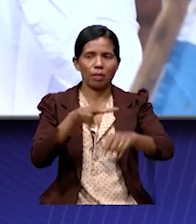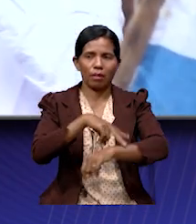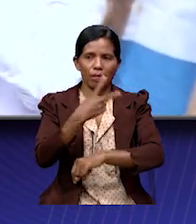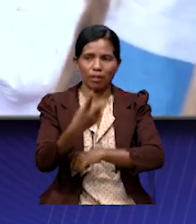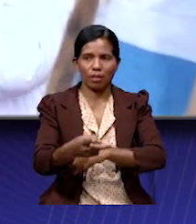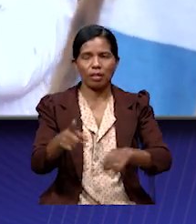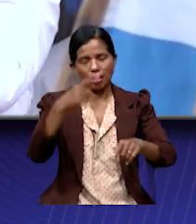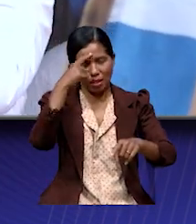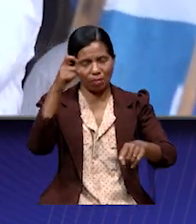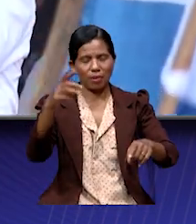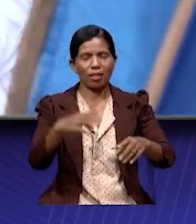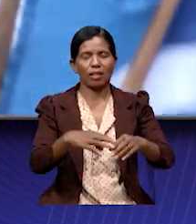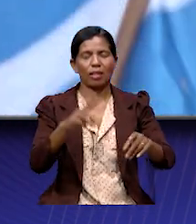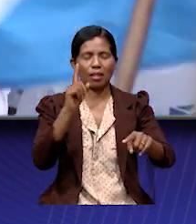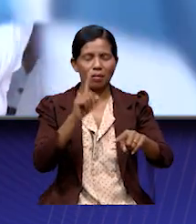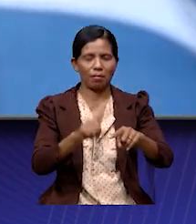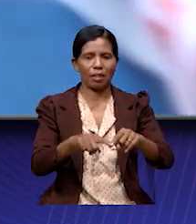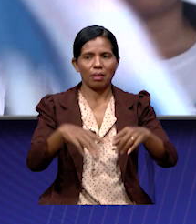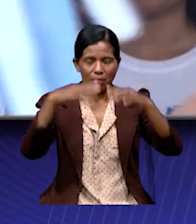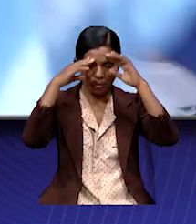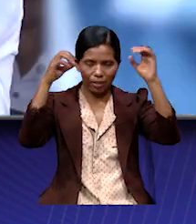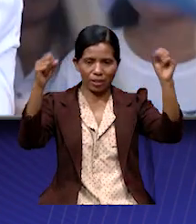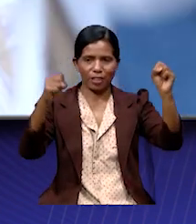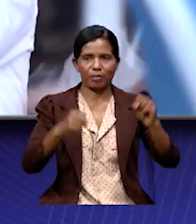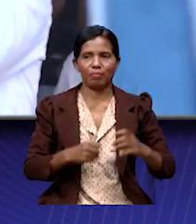atua presidente, Hassanebe,